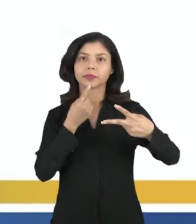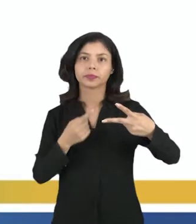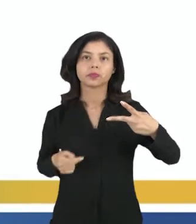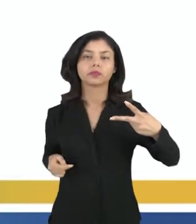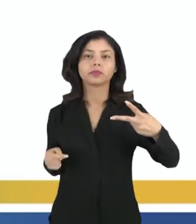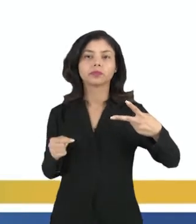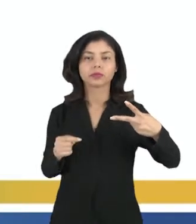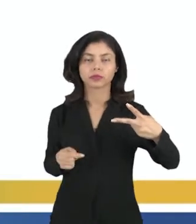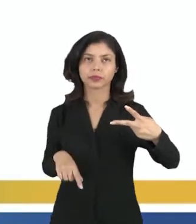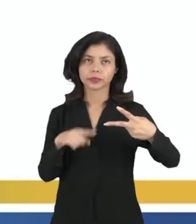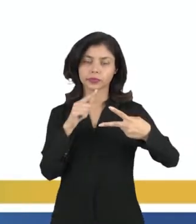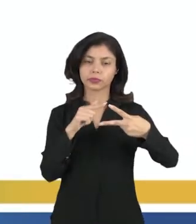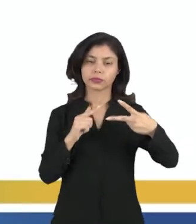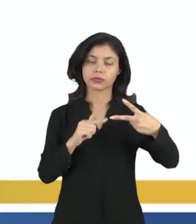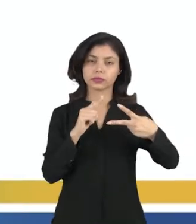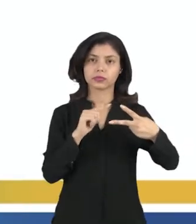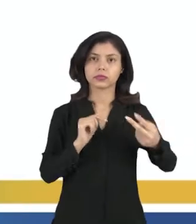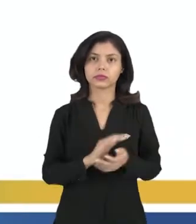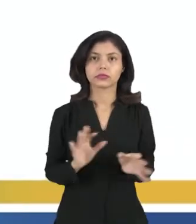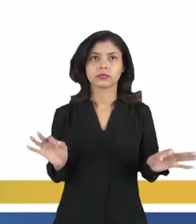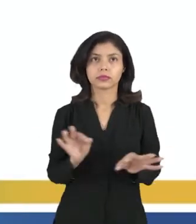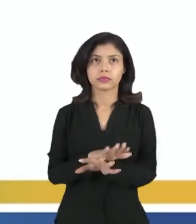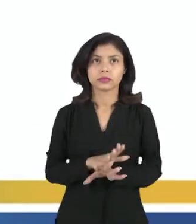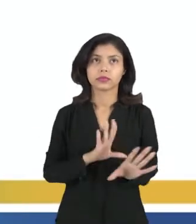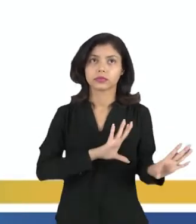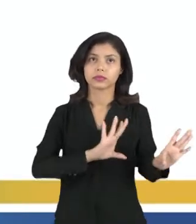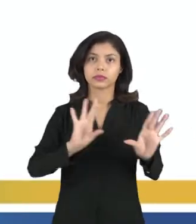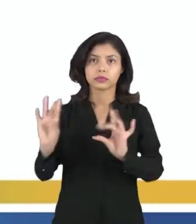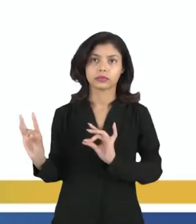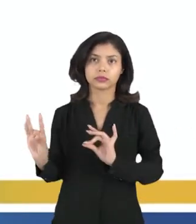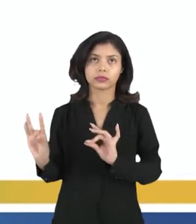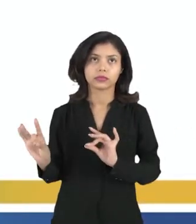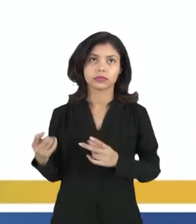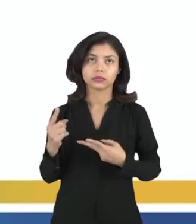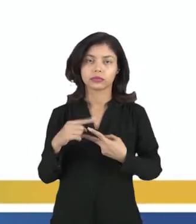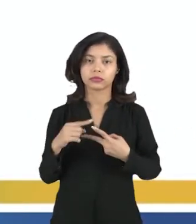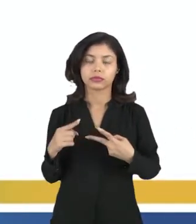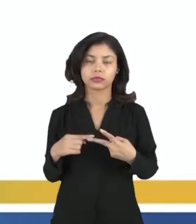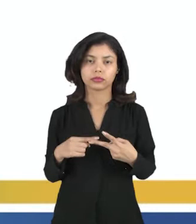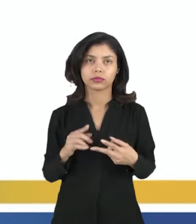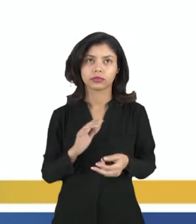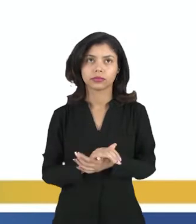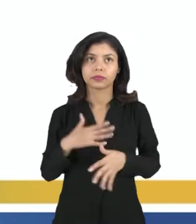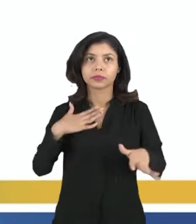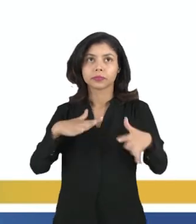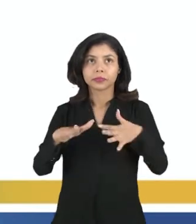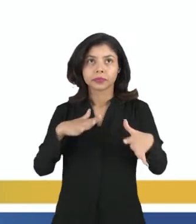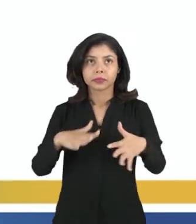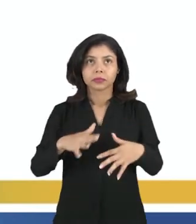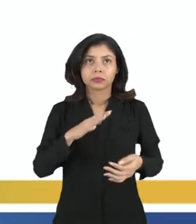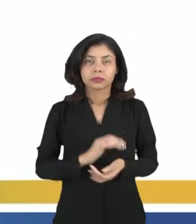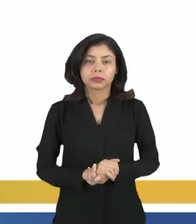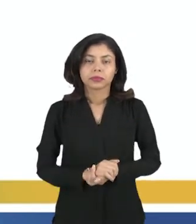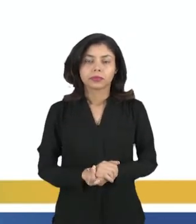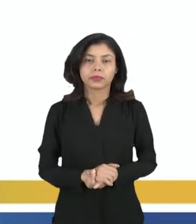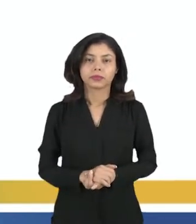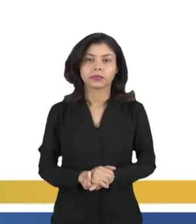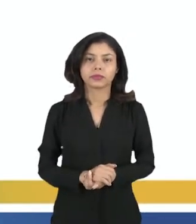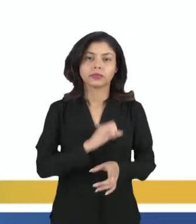essas duas imagens, elas acabam se reportando a dois tipos de movimentos